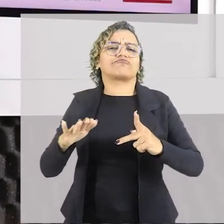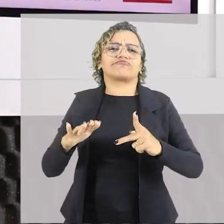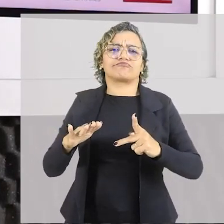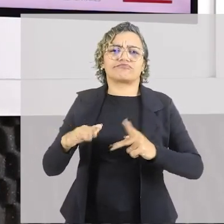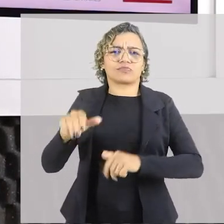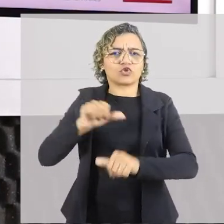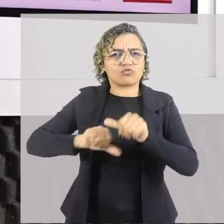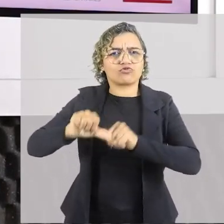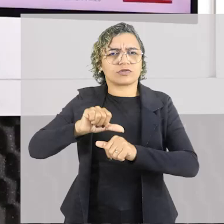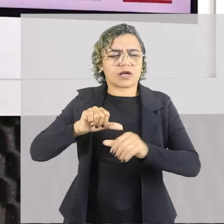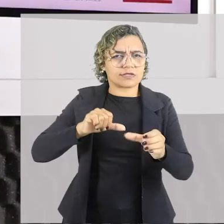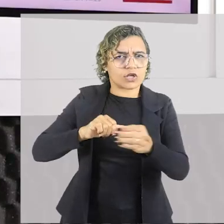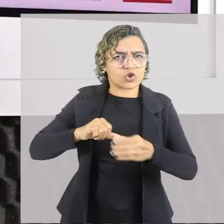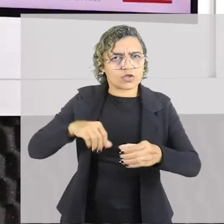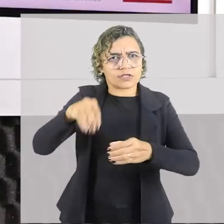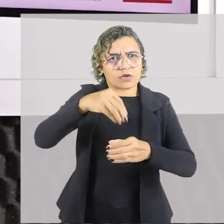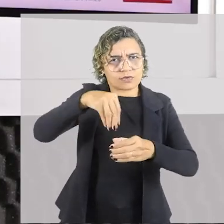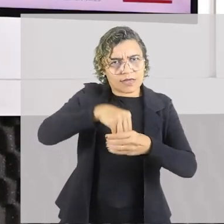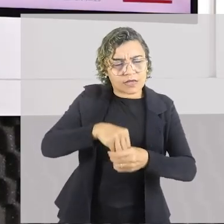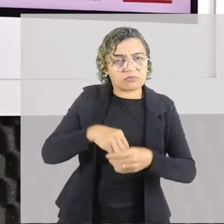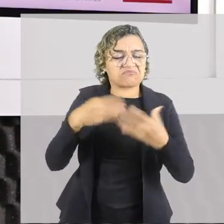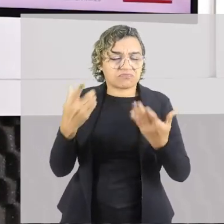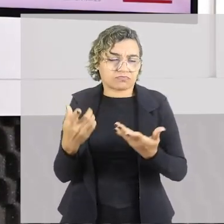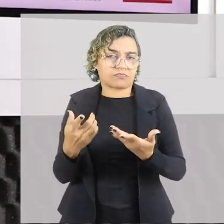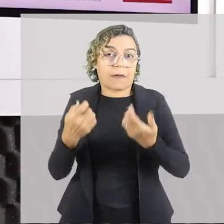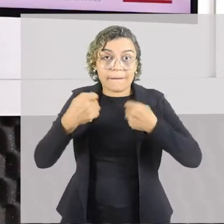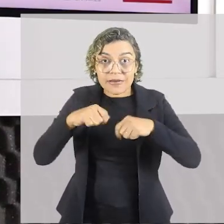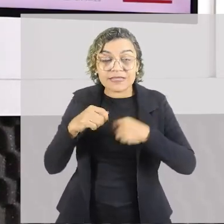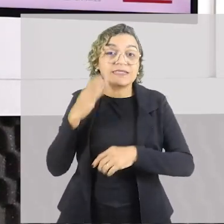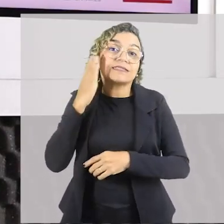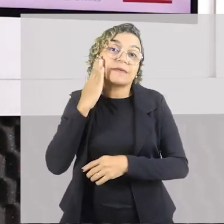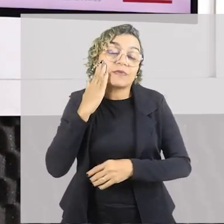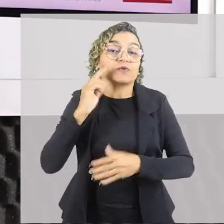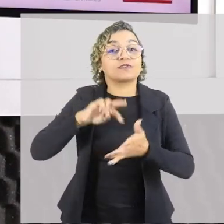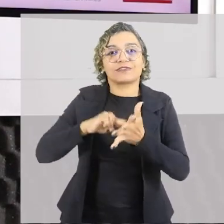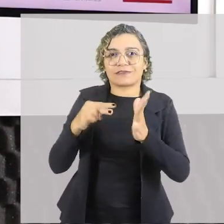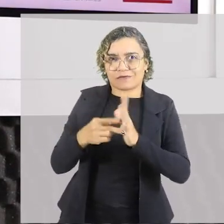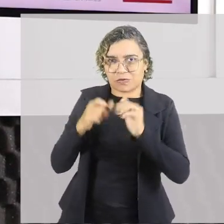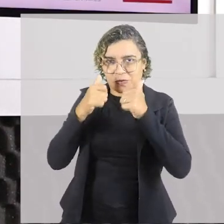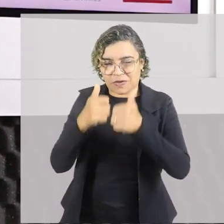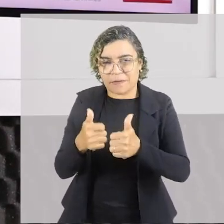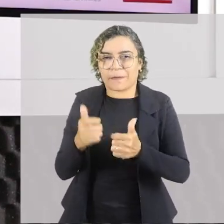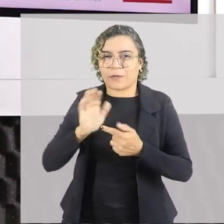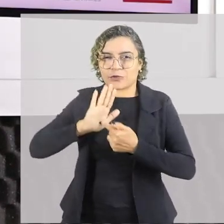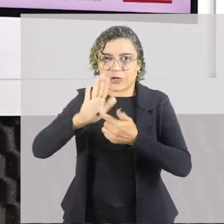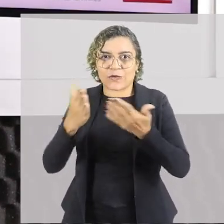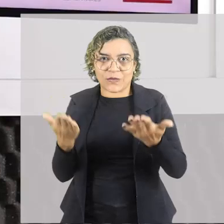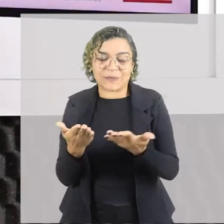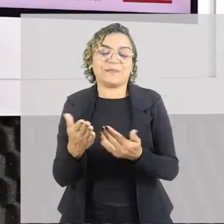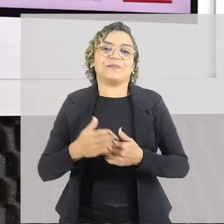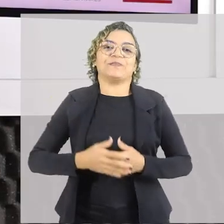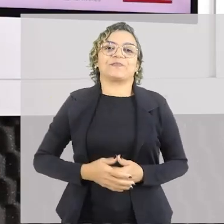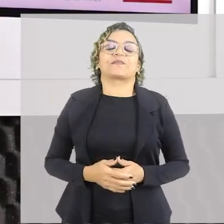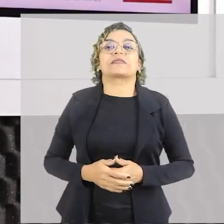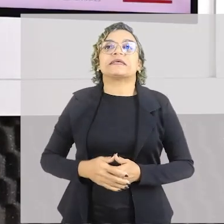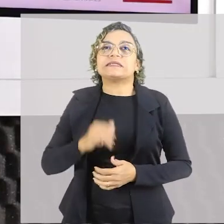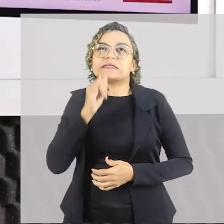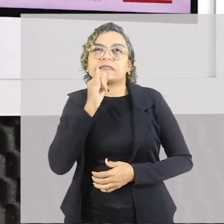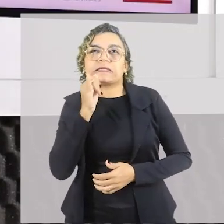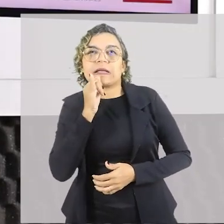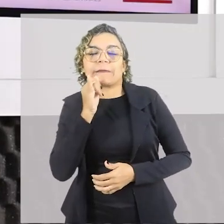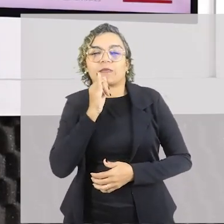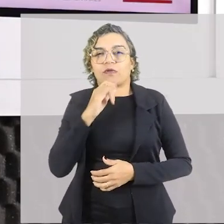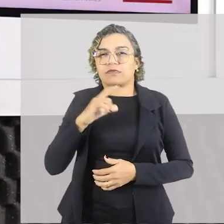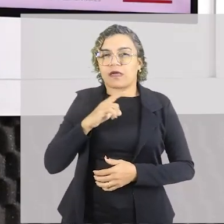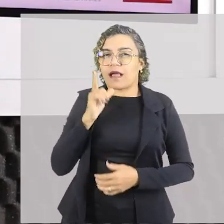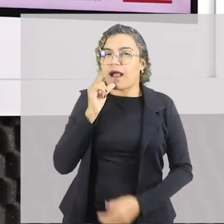coligativas se você não sabe nem o que é uma propriedade coligativa ou um efeito coligativo. Vou te mostrar aqui, ó. Vamos imaginar que tu tem